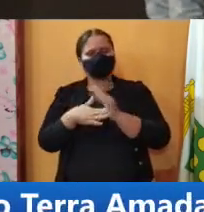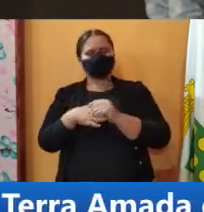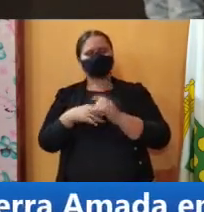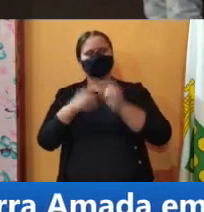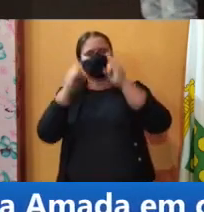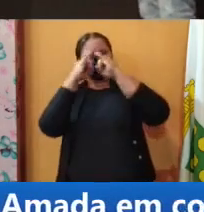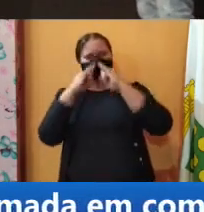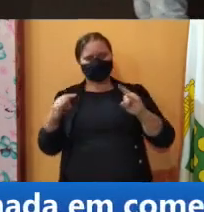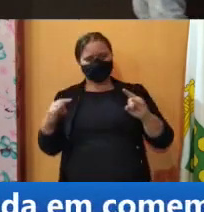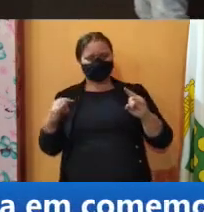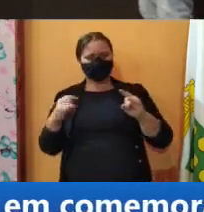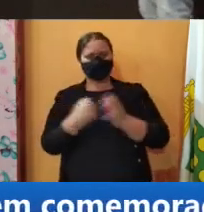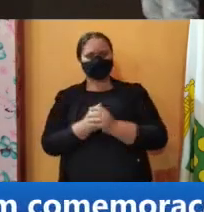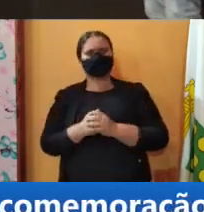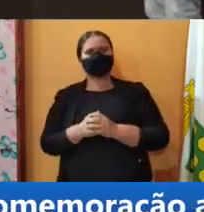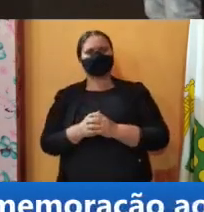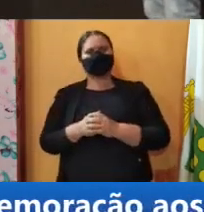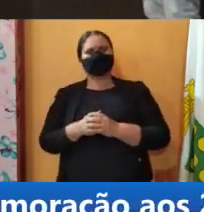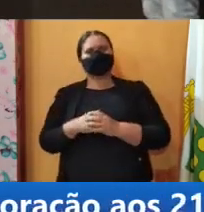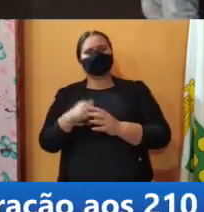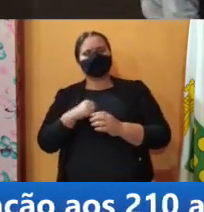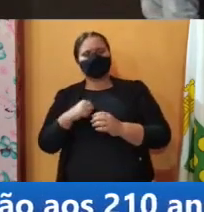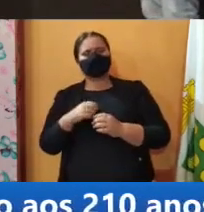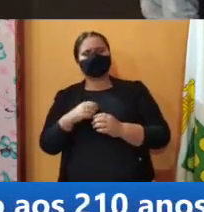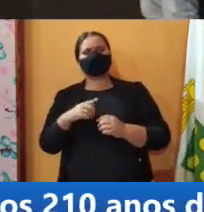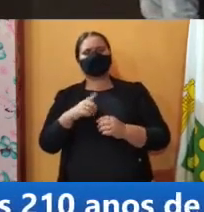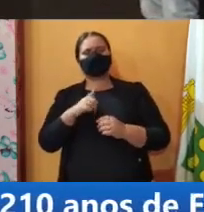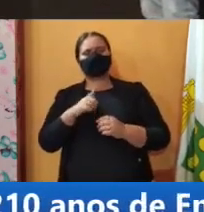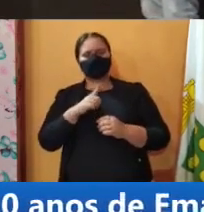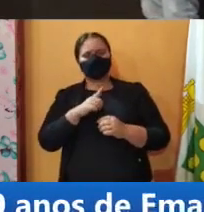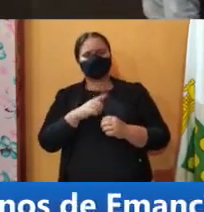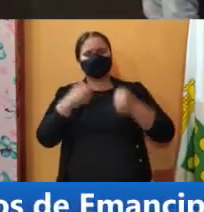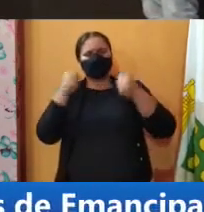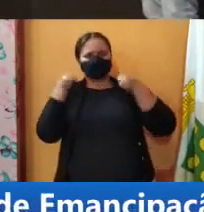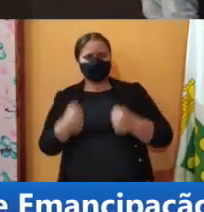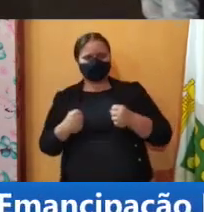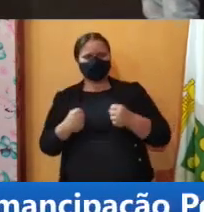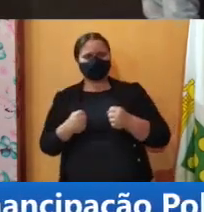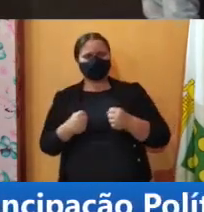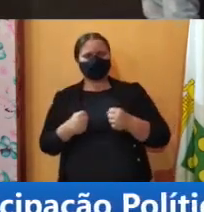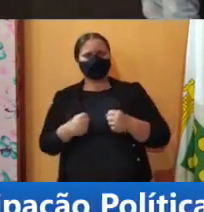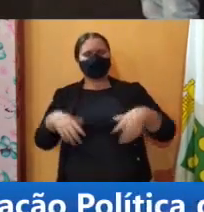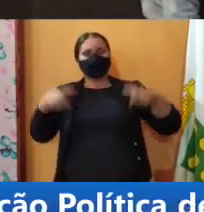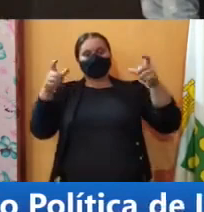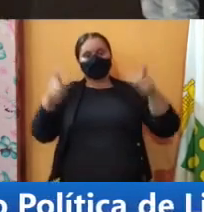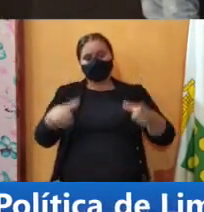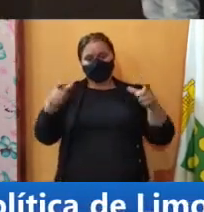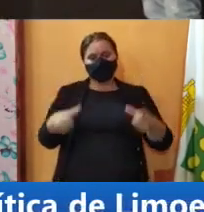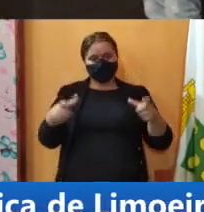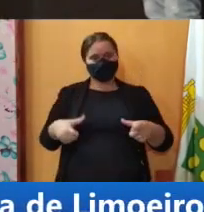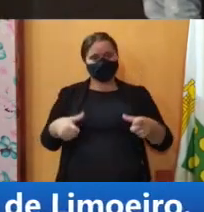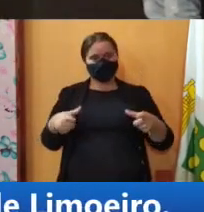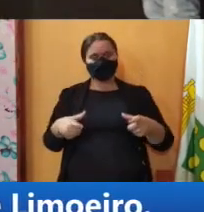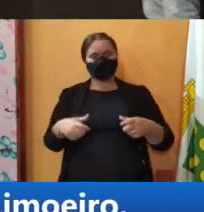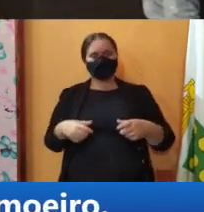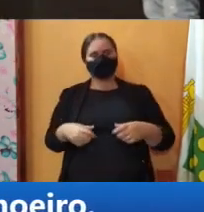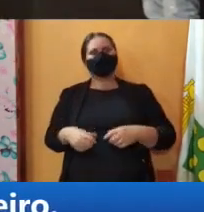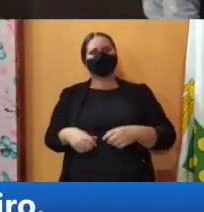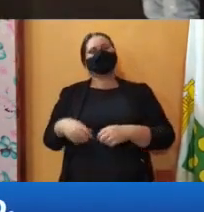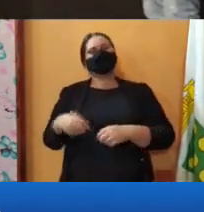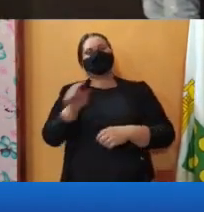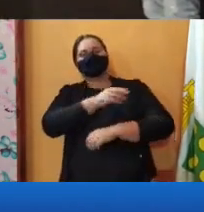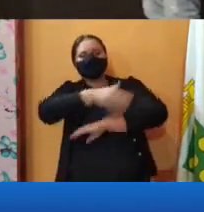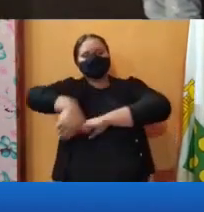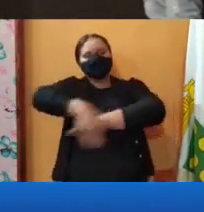Instituto. Acho que é muito merecedor que vocês possam ter aquele espaço, aquele endereço como